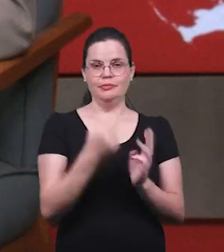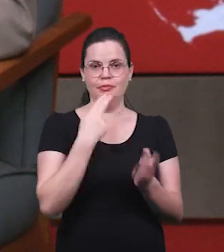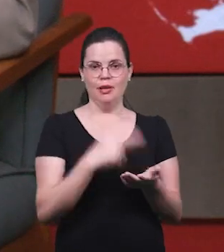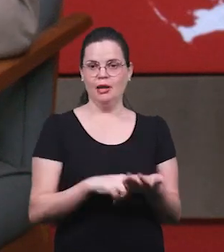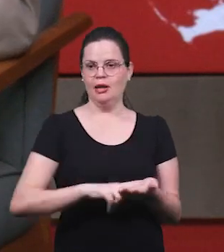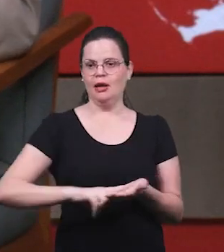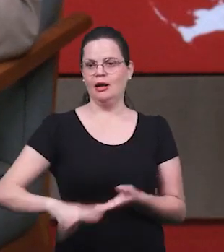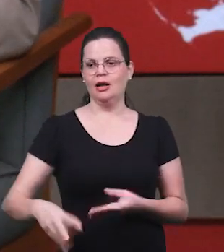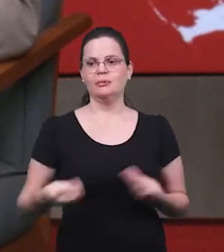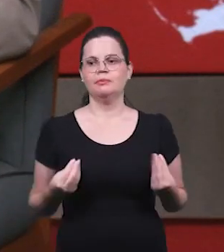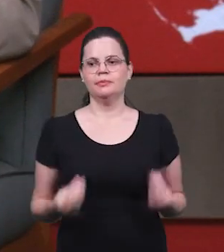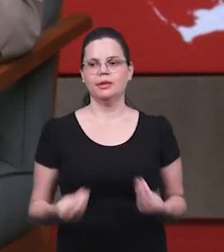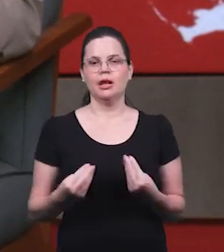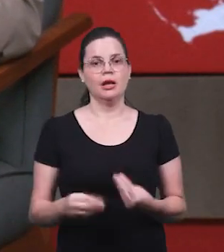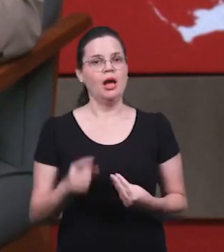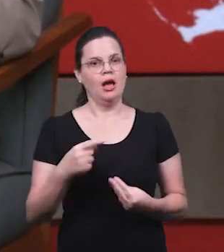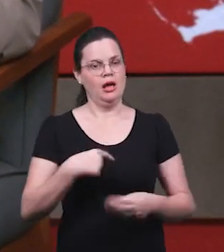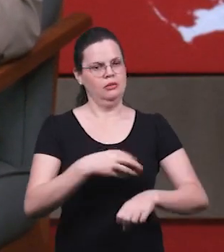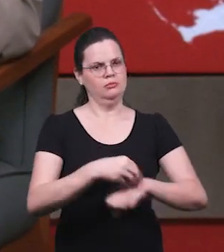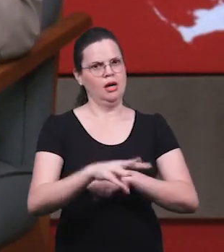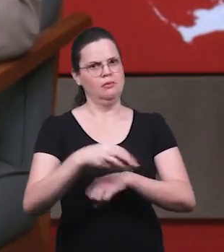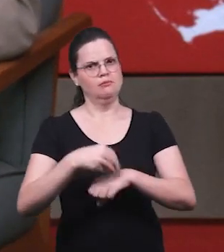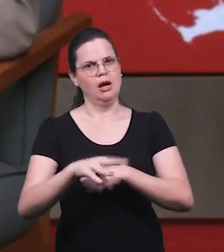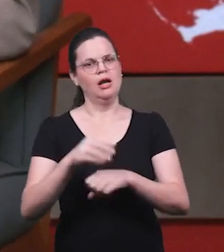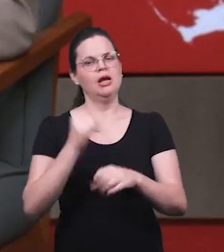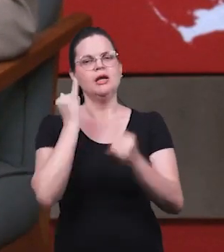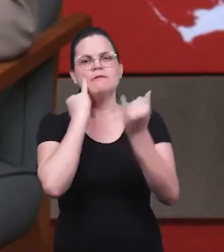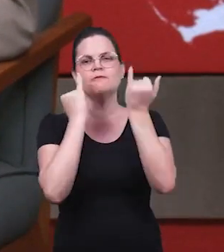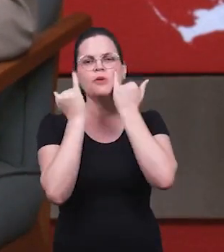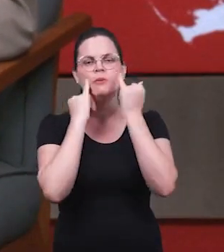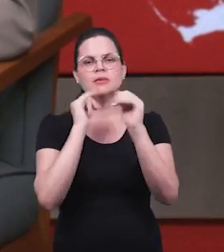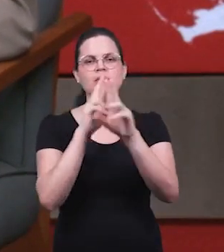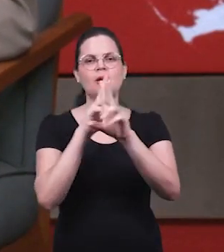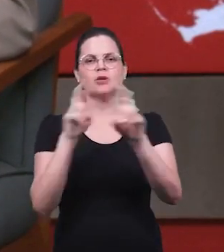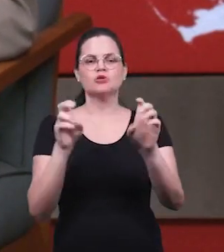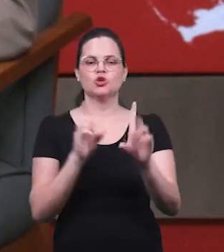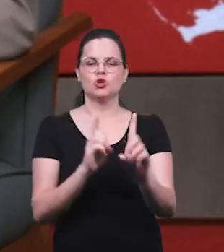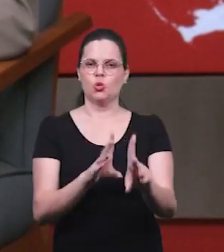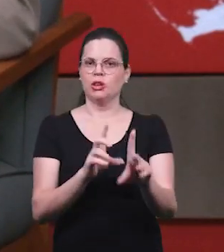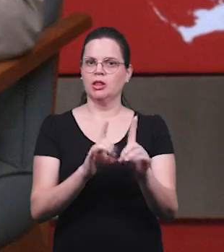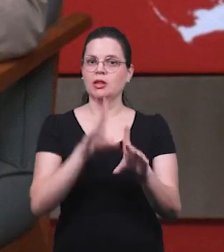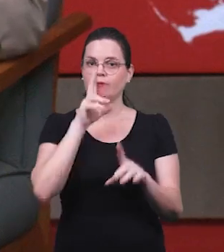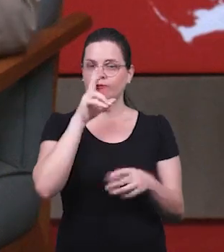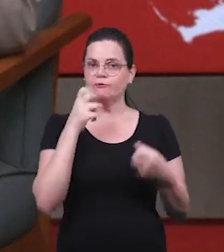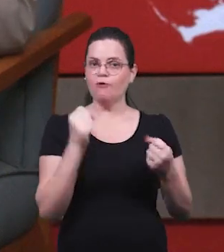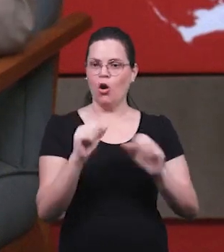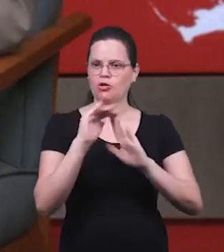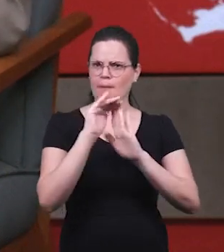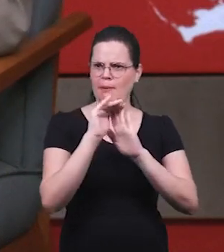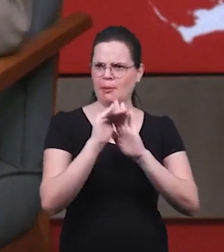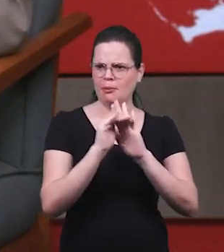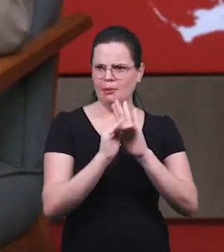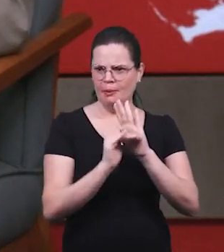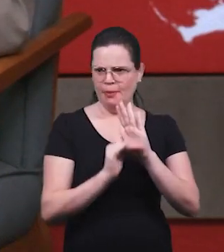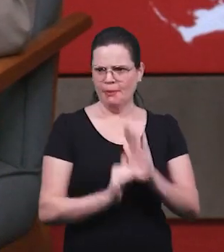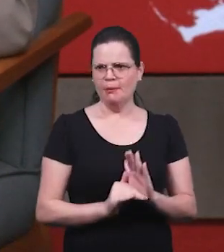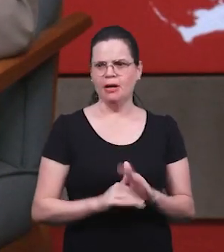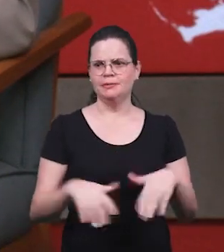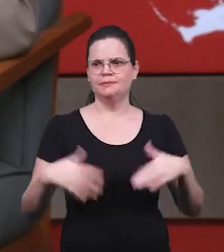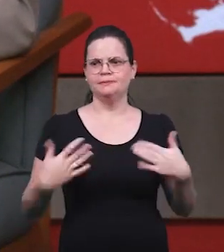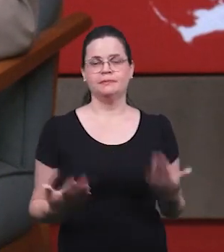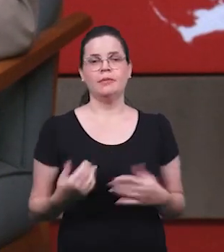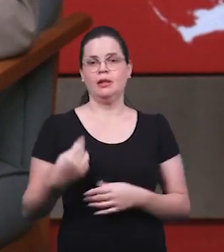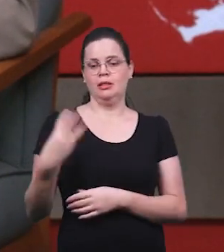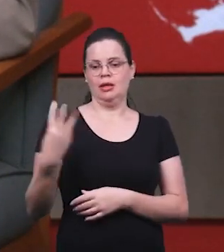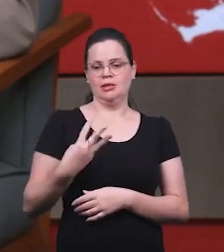são cartas de teor muito forte do ponto de vista doutrinário. Então, a terceira viagem